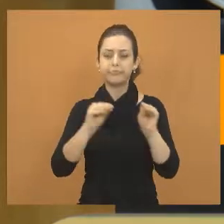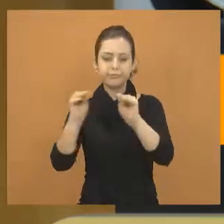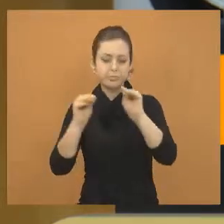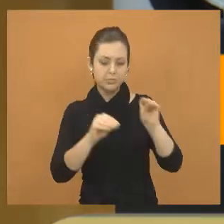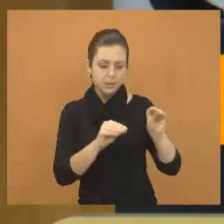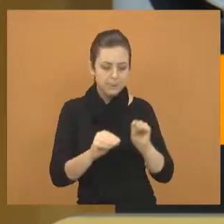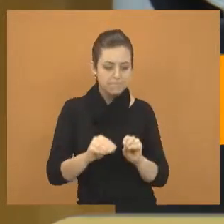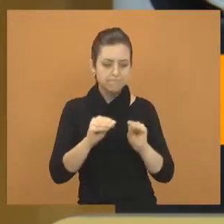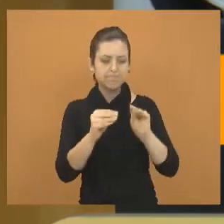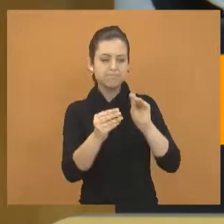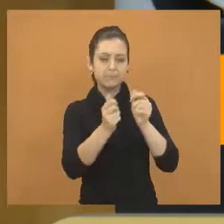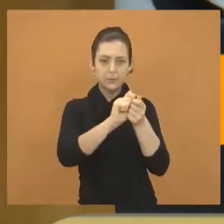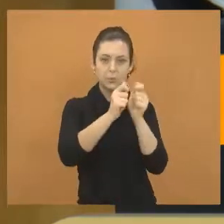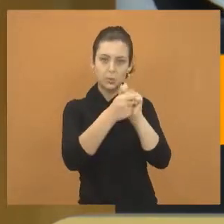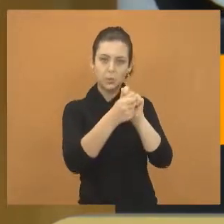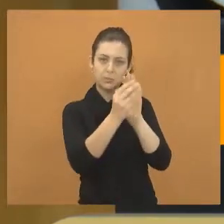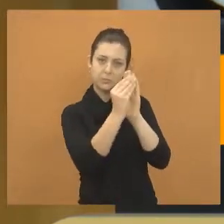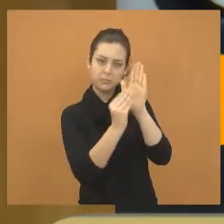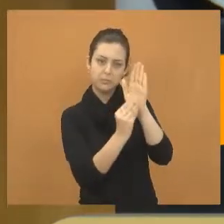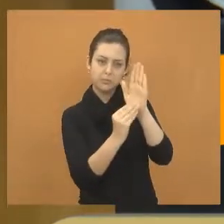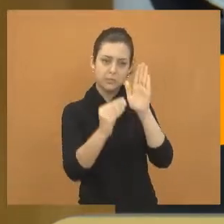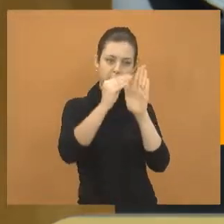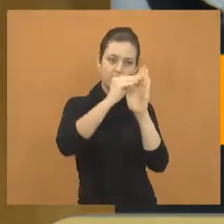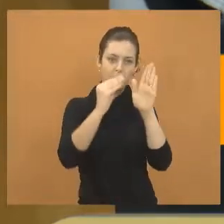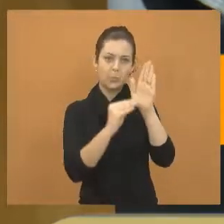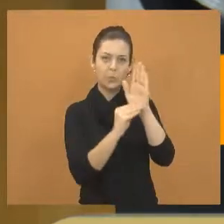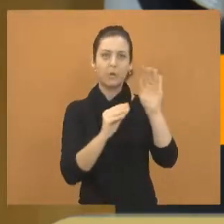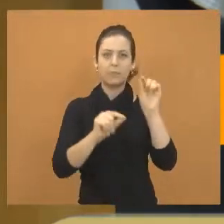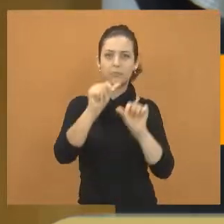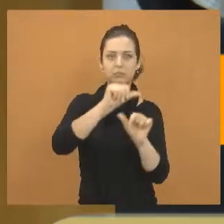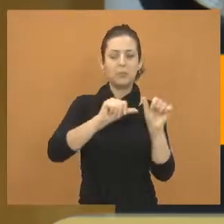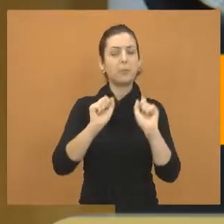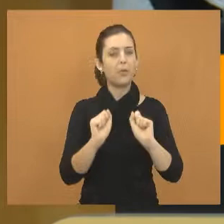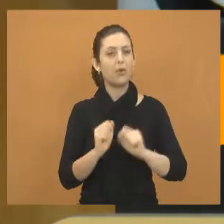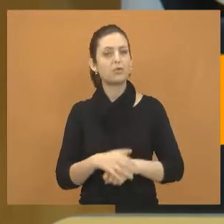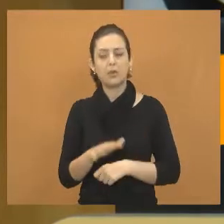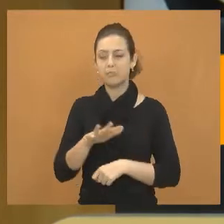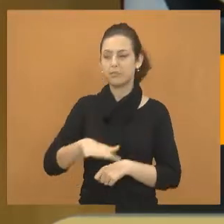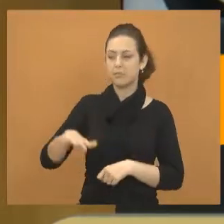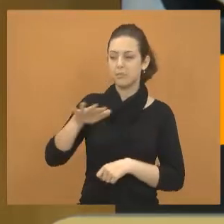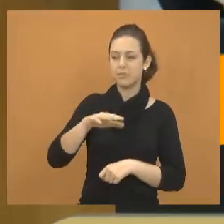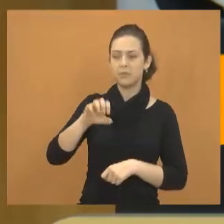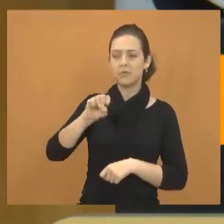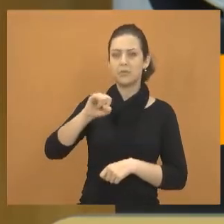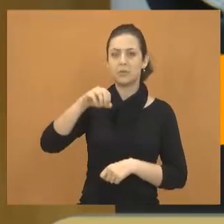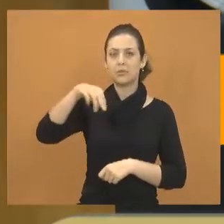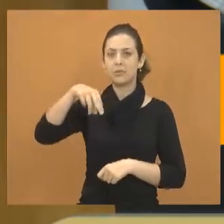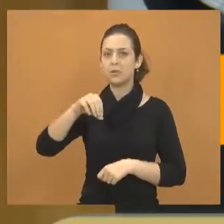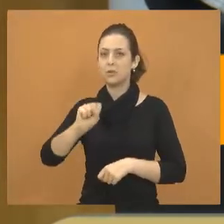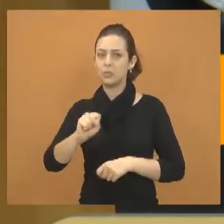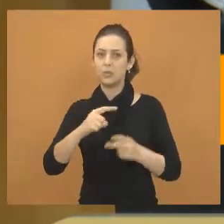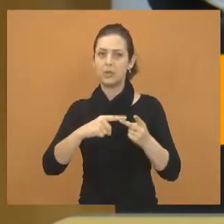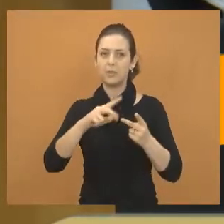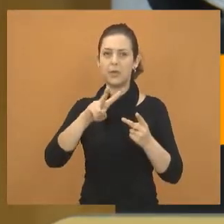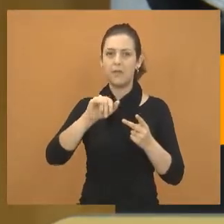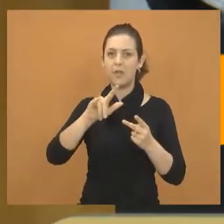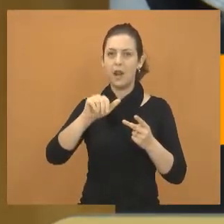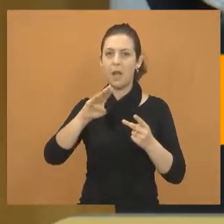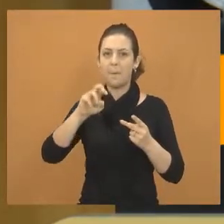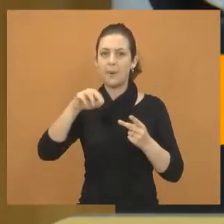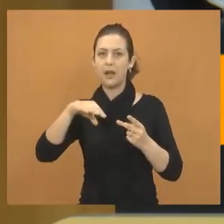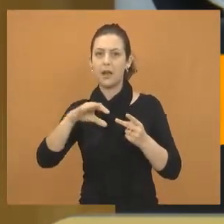no orçamento público municipal. Assim como também a região do Parque dos Sinos, do Vila Branca, do